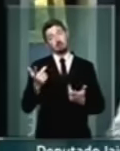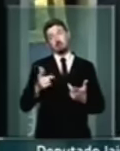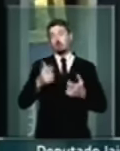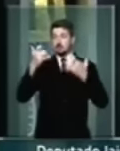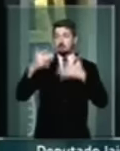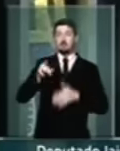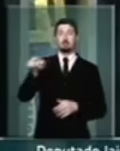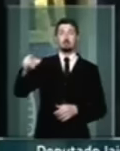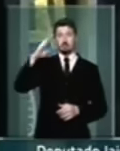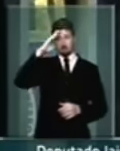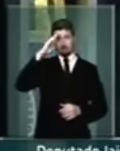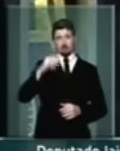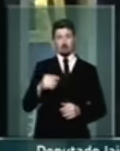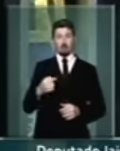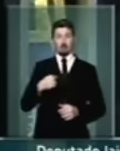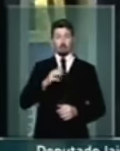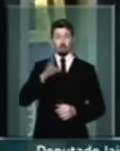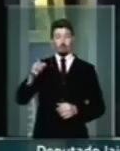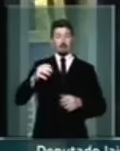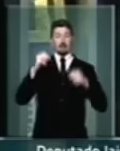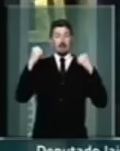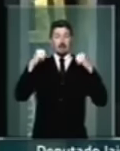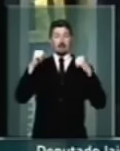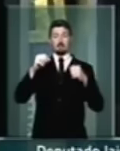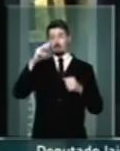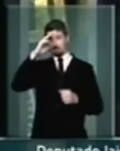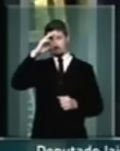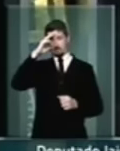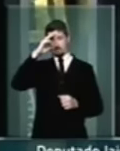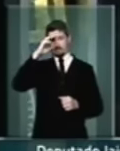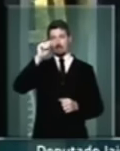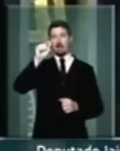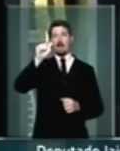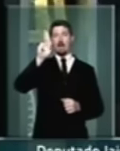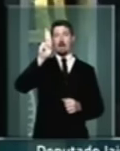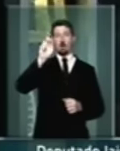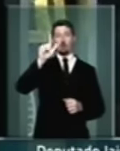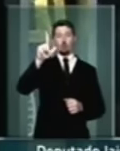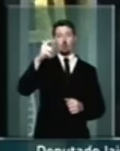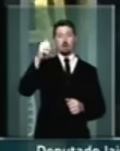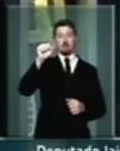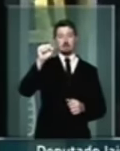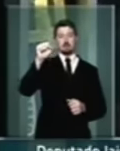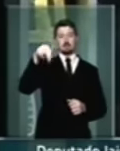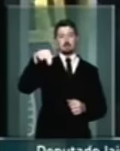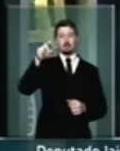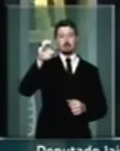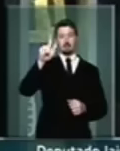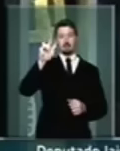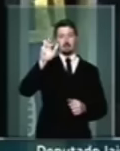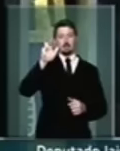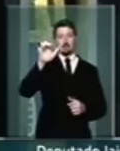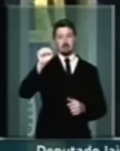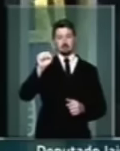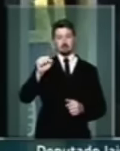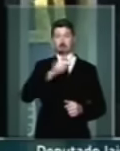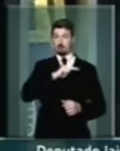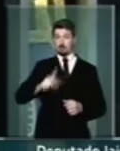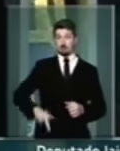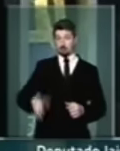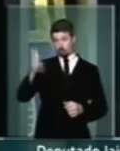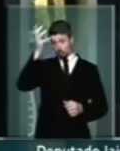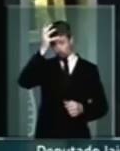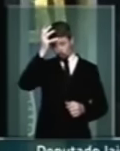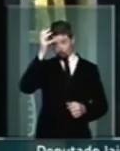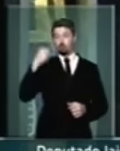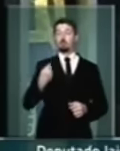sábado, na Academia Militar das Agulhas Negras, onde também esteve presente a senhora Dilma Rousseff. E